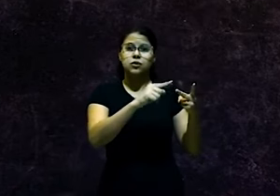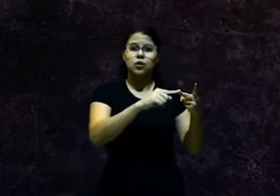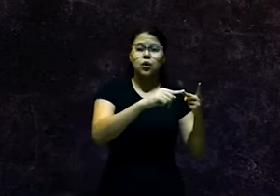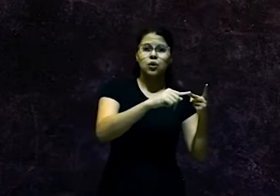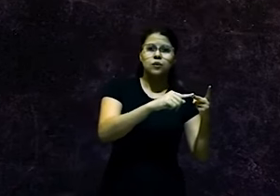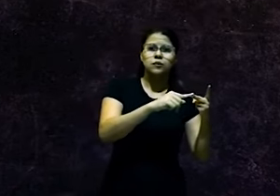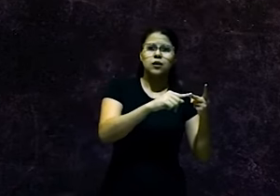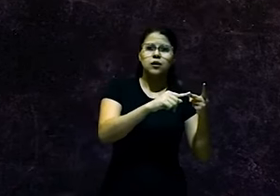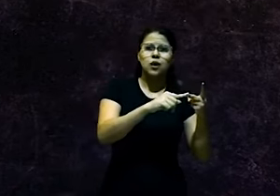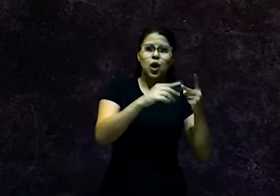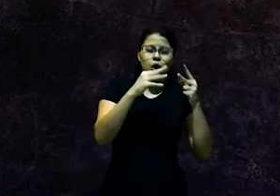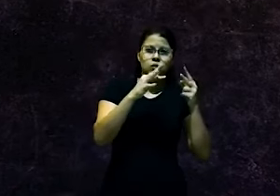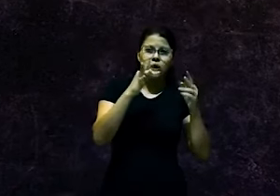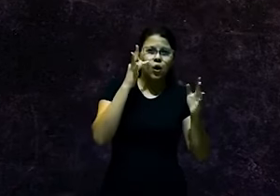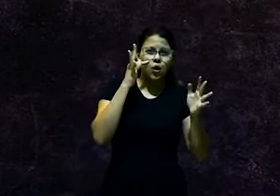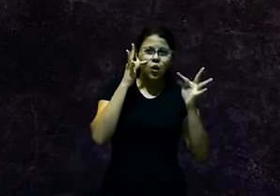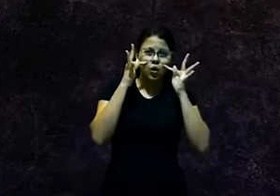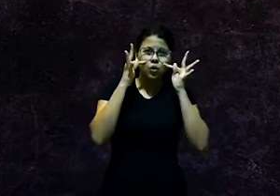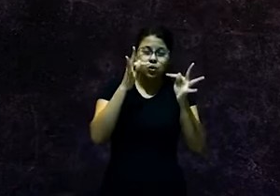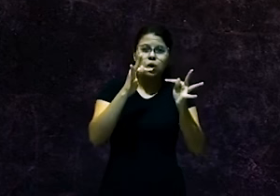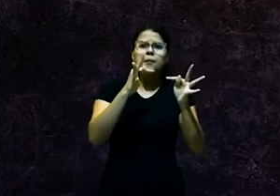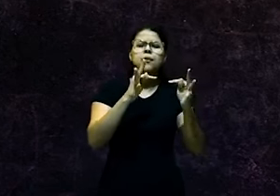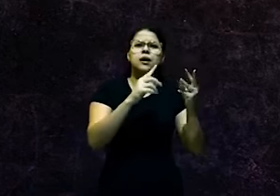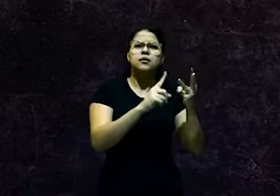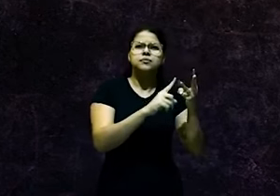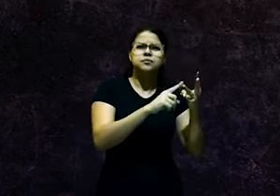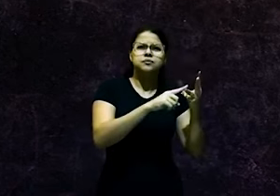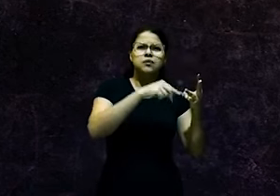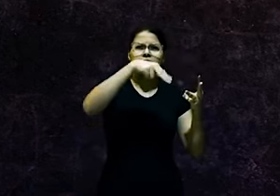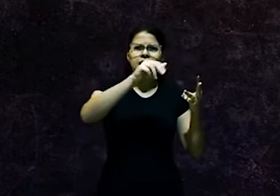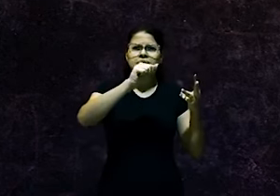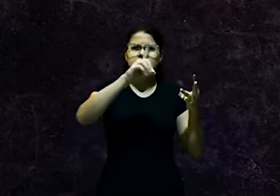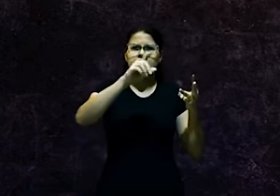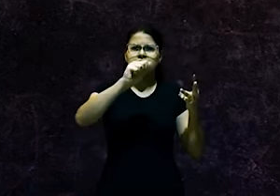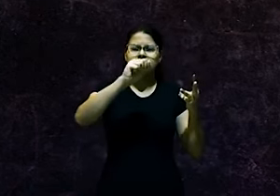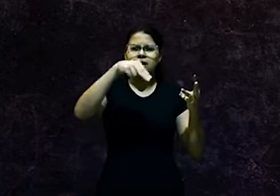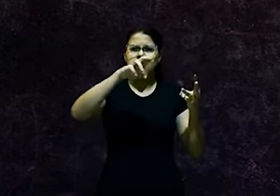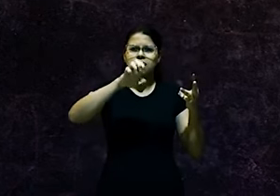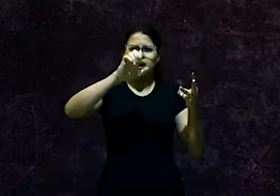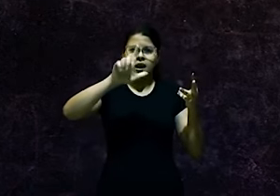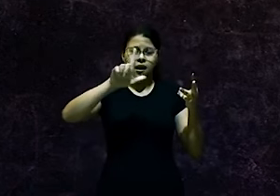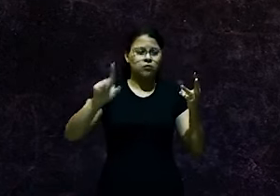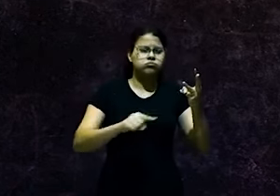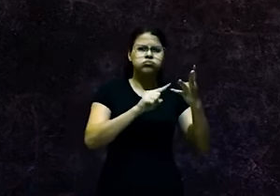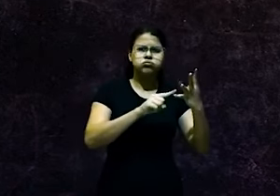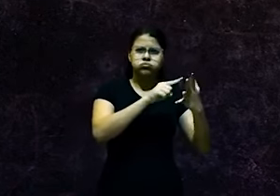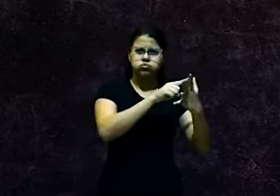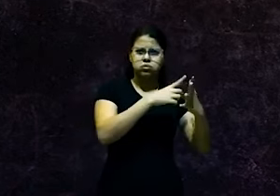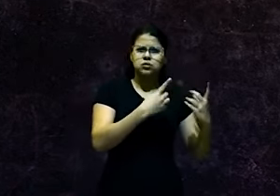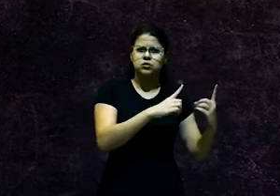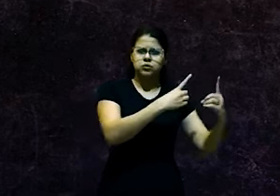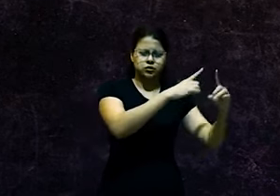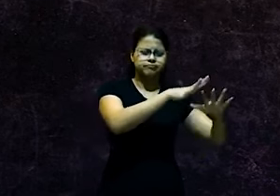Caná da Galileia os filhos de Zebedeu e mais dois discípulos de Jesus Simão Pedro disse